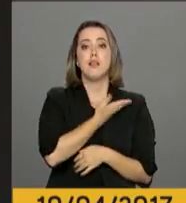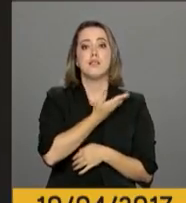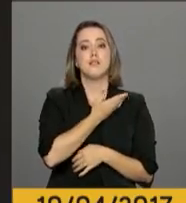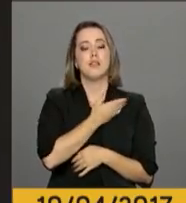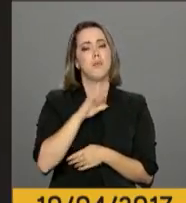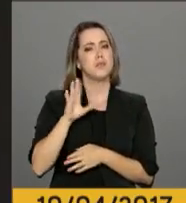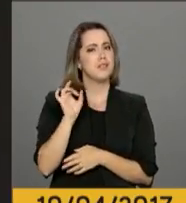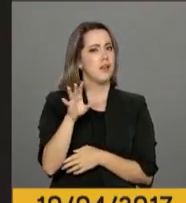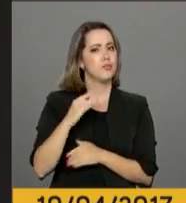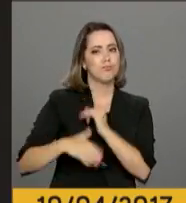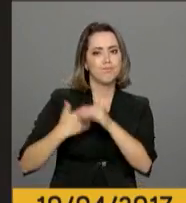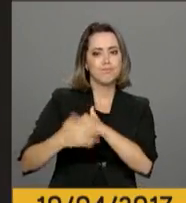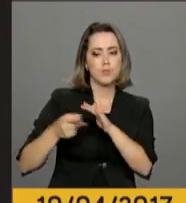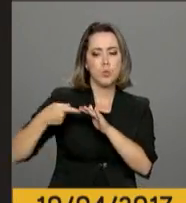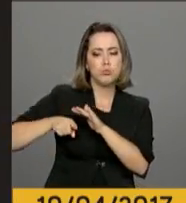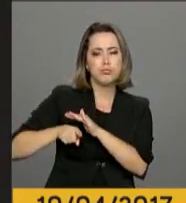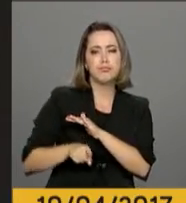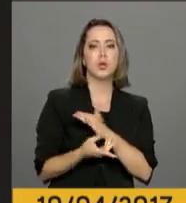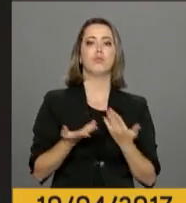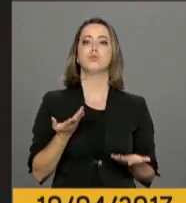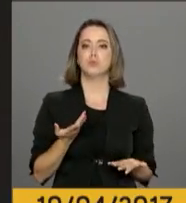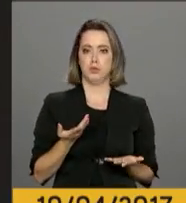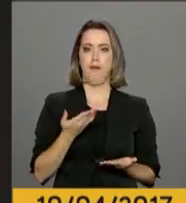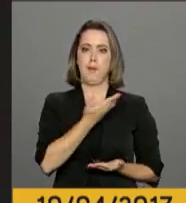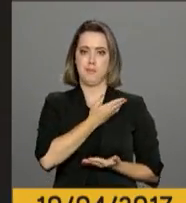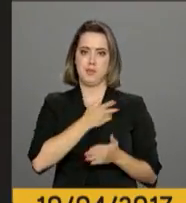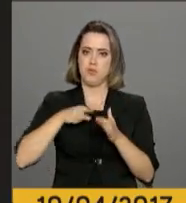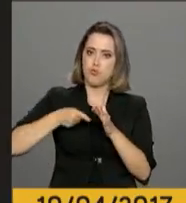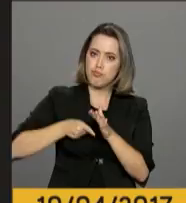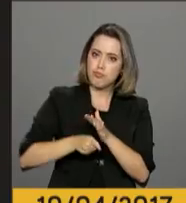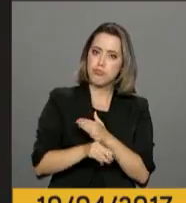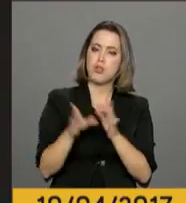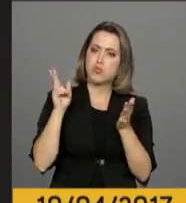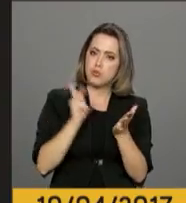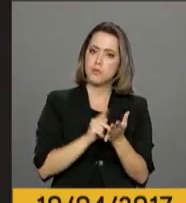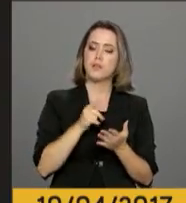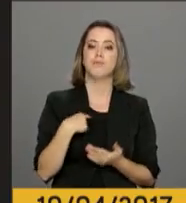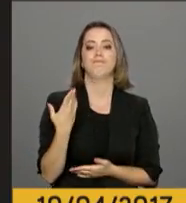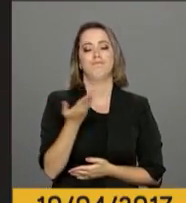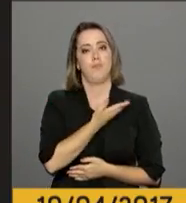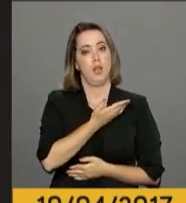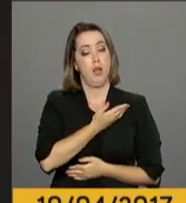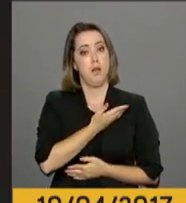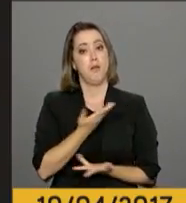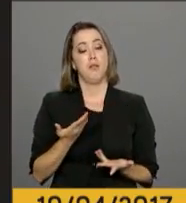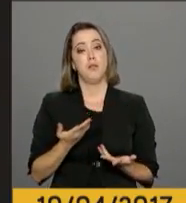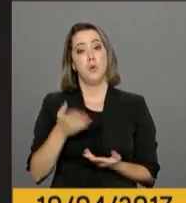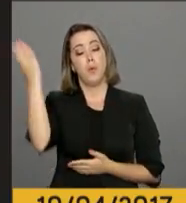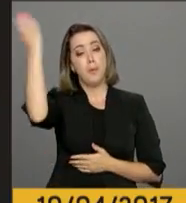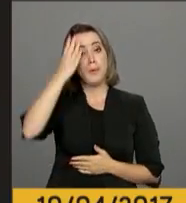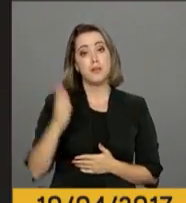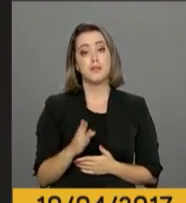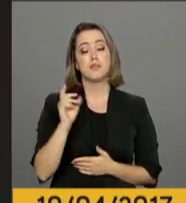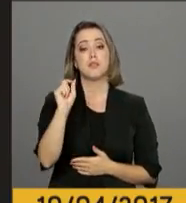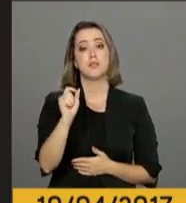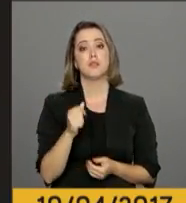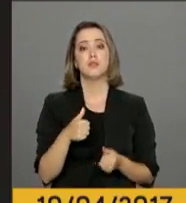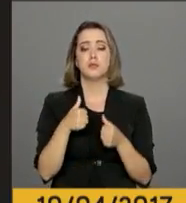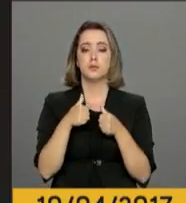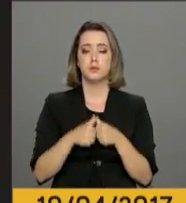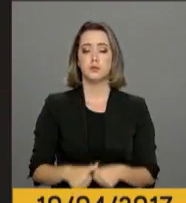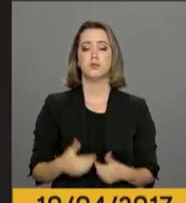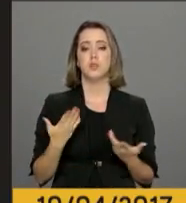só fez aprofundar-se. Meus amigos, minhas amigas, o Brasil,